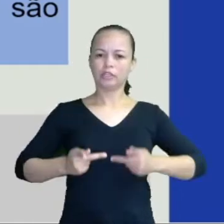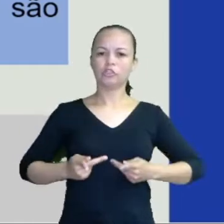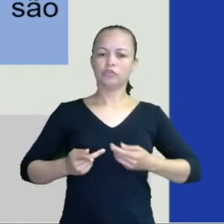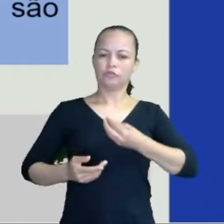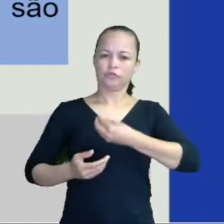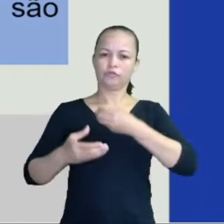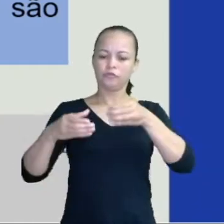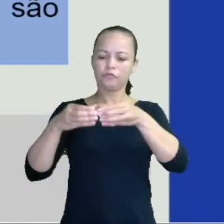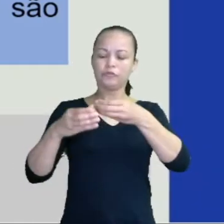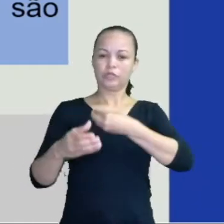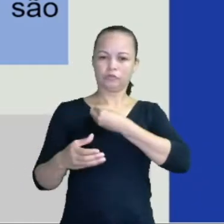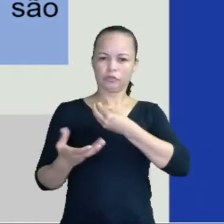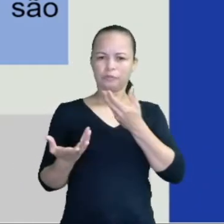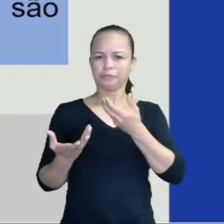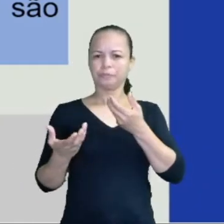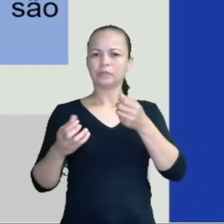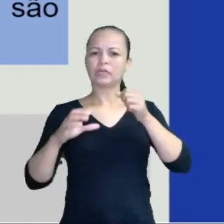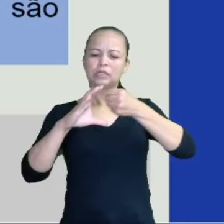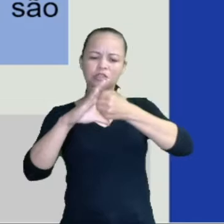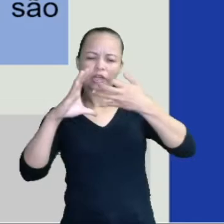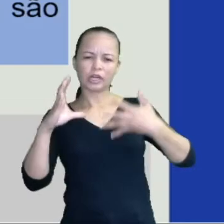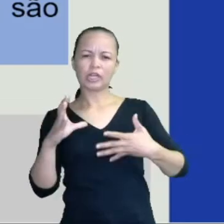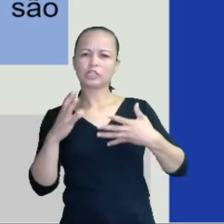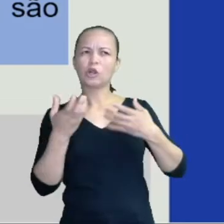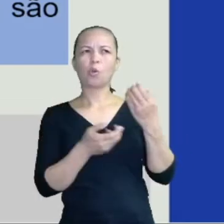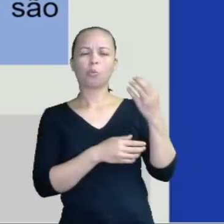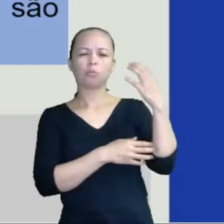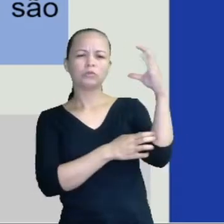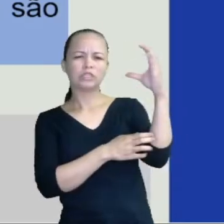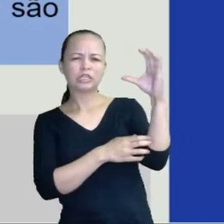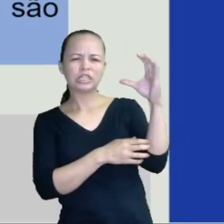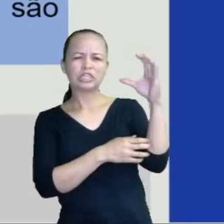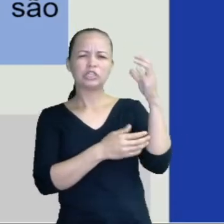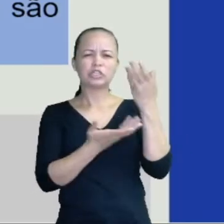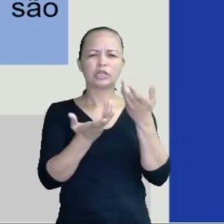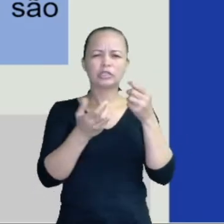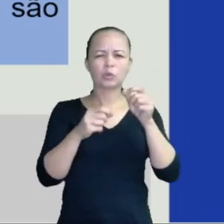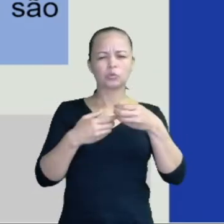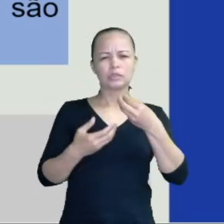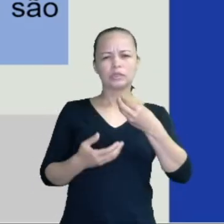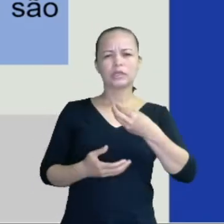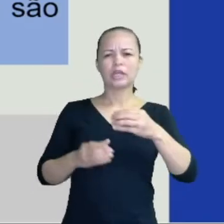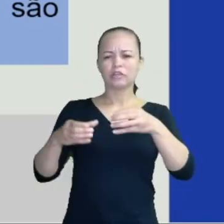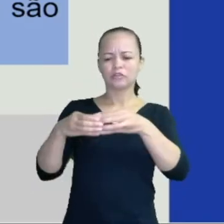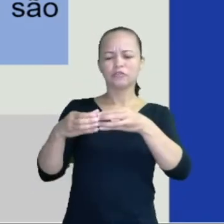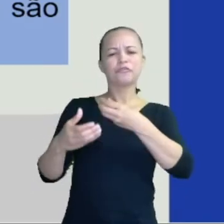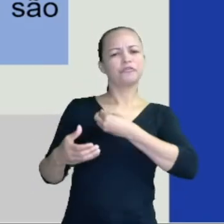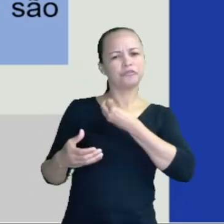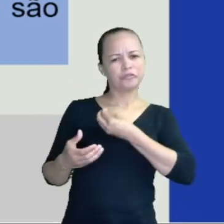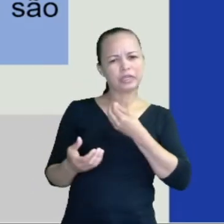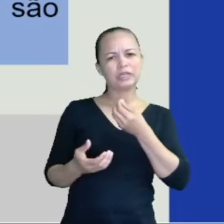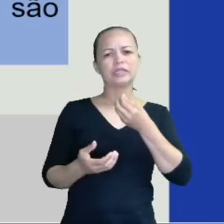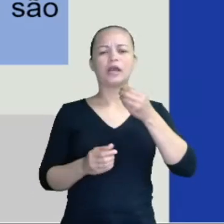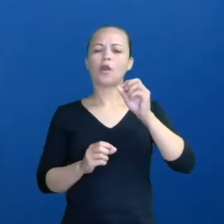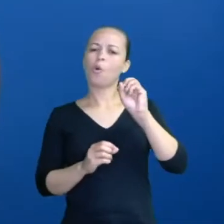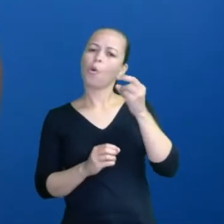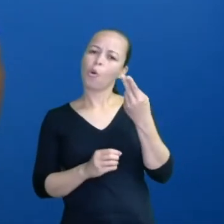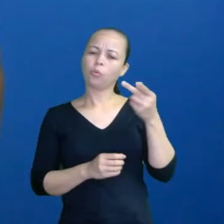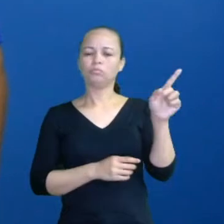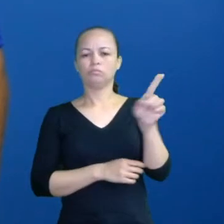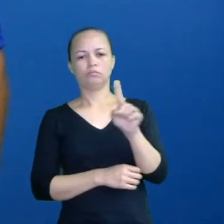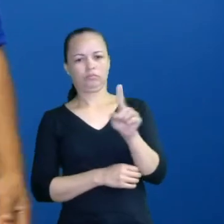características, não há consenso entre cientistas se os vírus são seres vivos ou não.